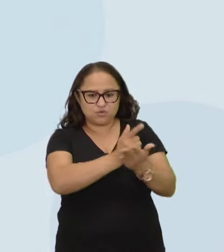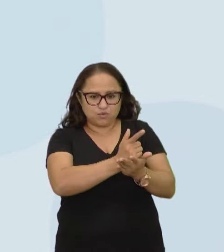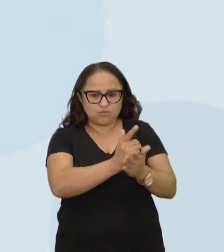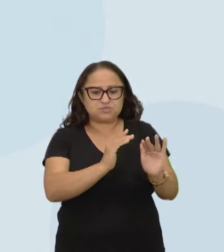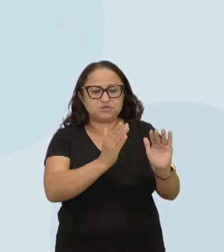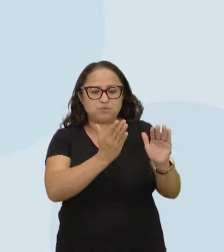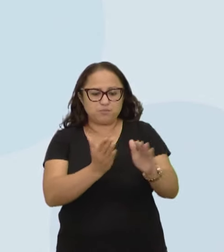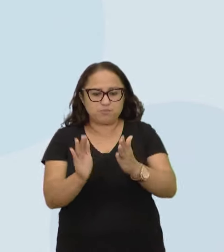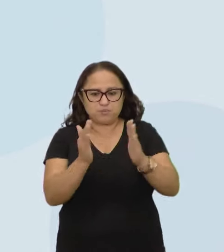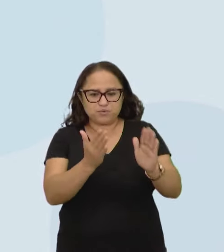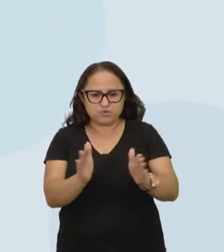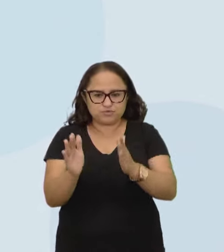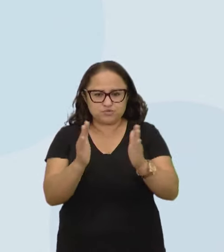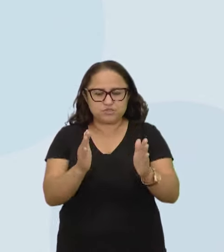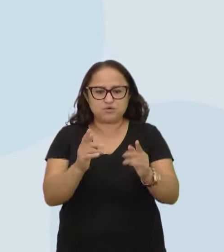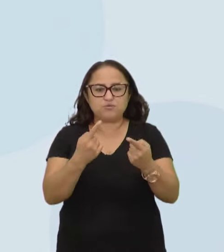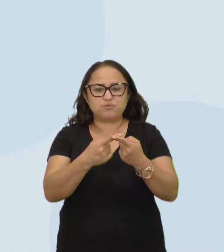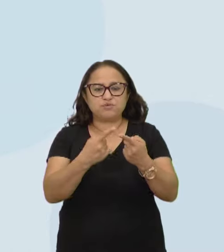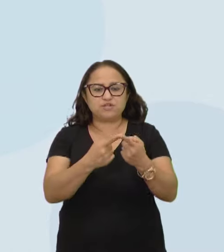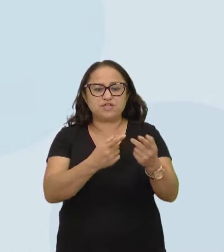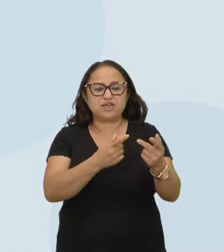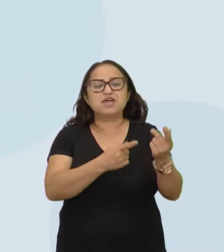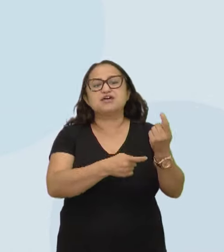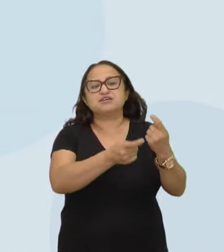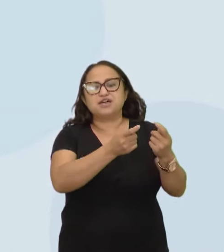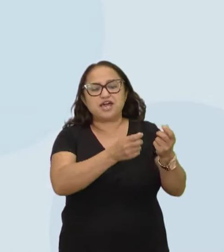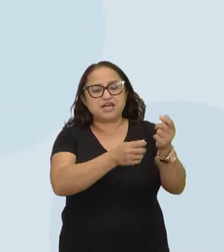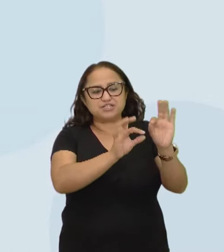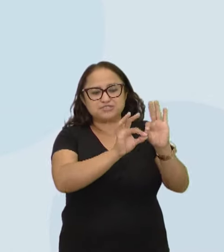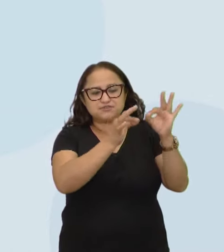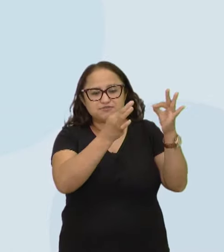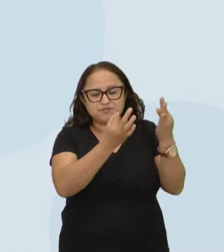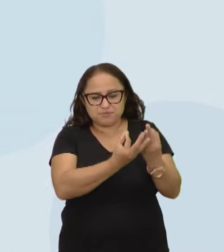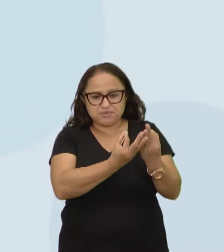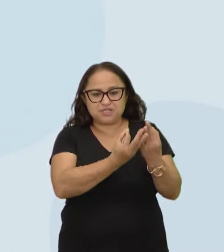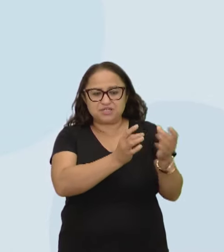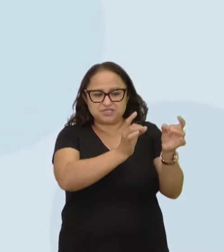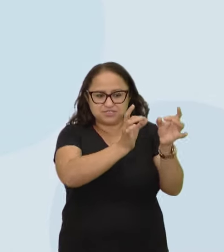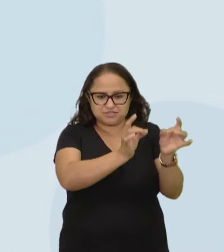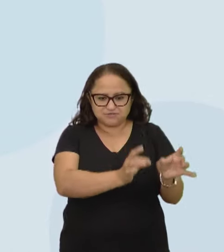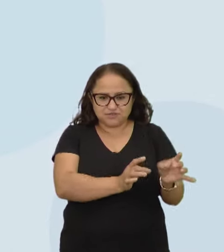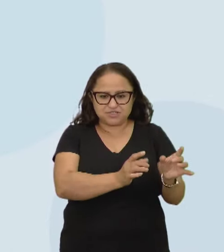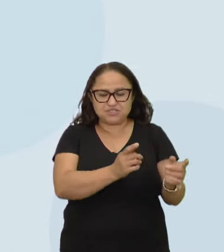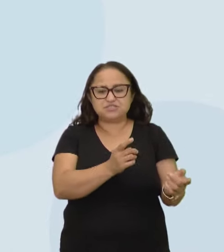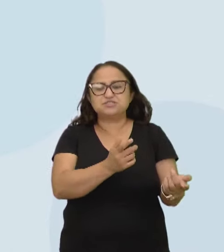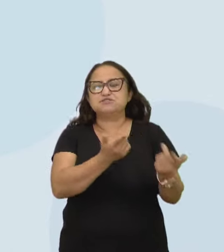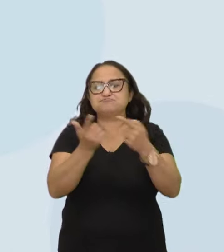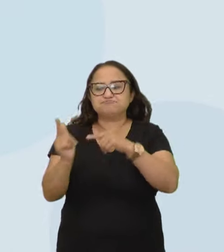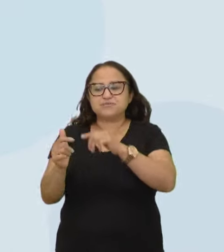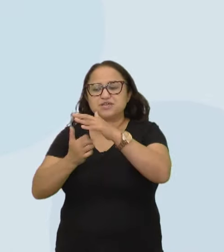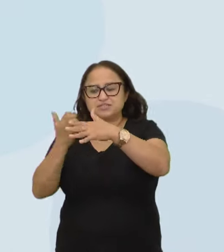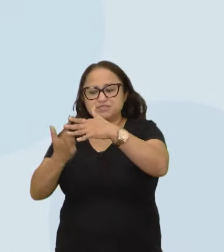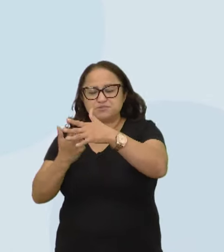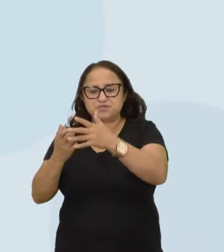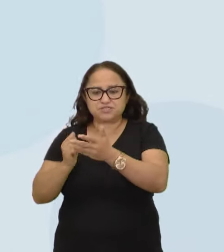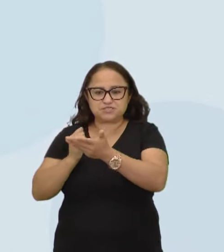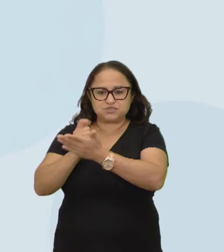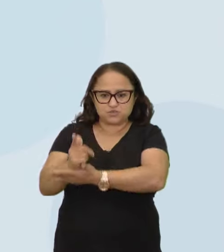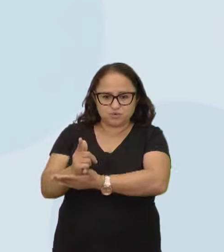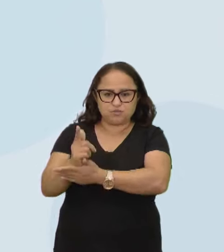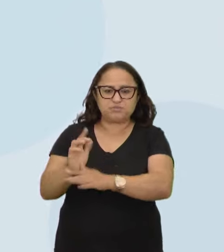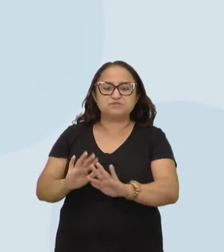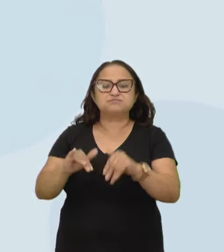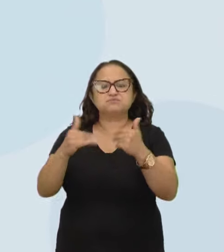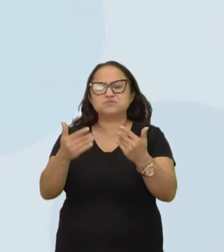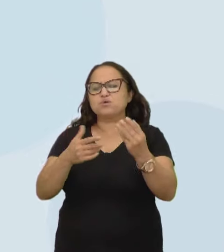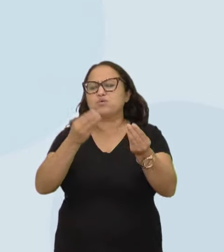produção. Por quê? As famílias vendem e as empresas compram. Agora bugou minha cabeça, professor. Como assim as famílias vendem e